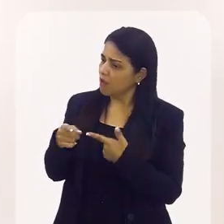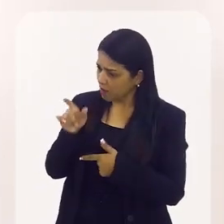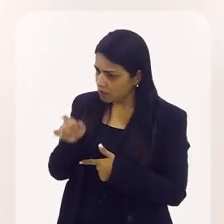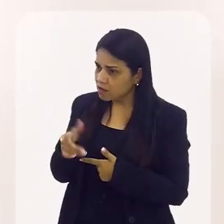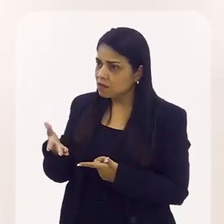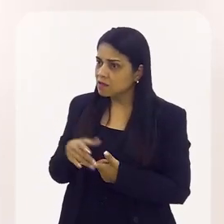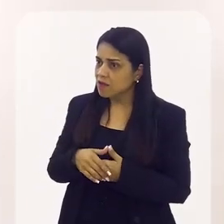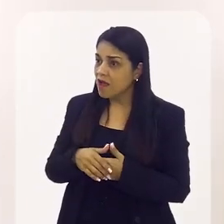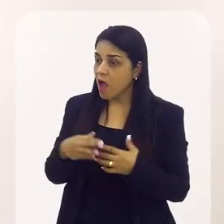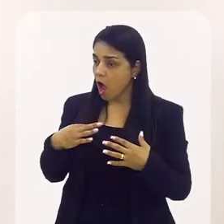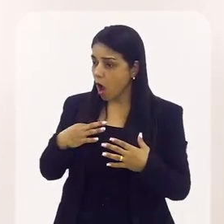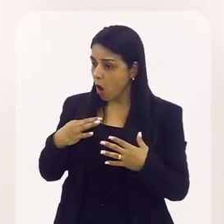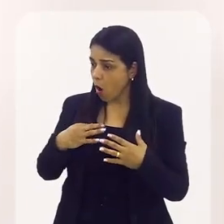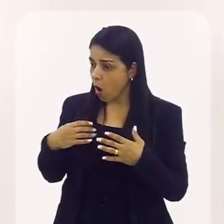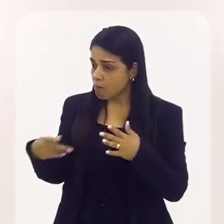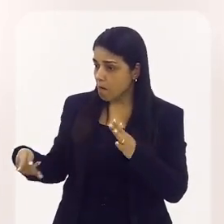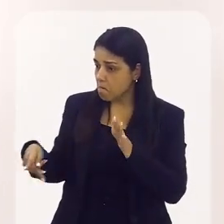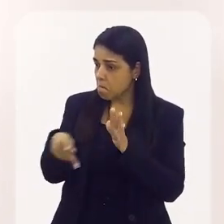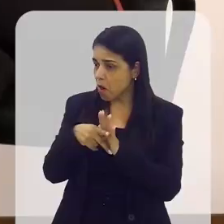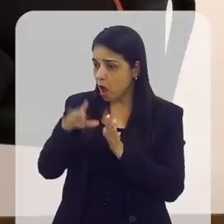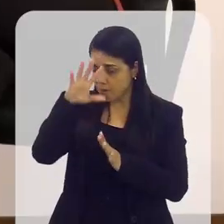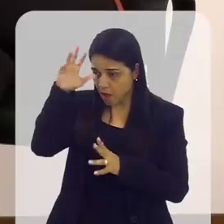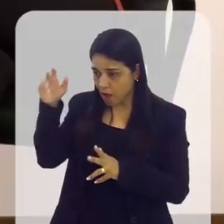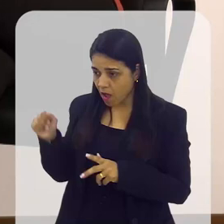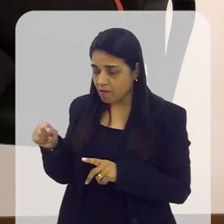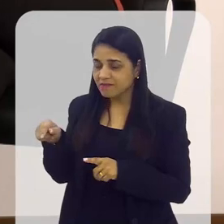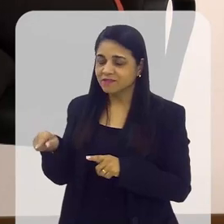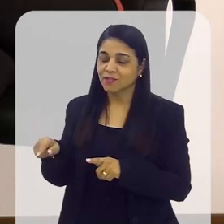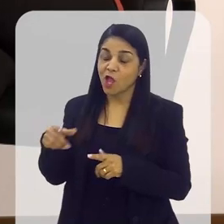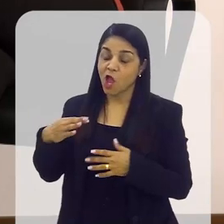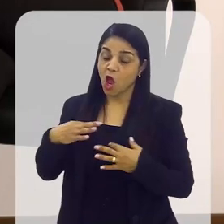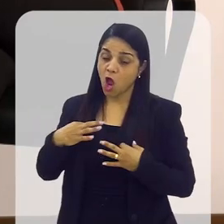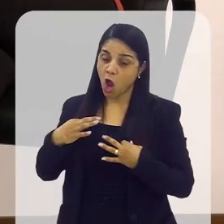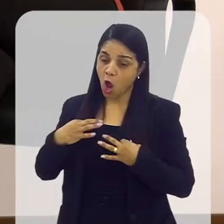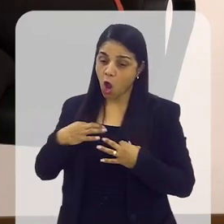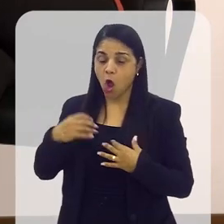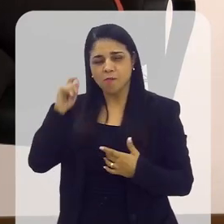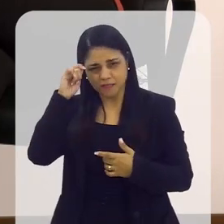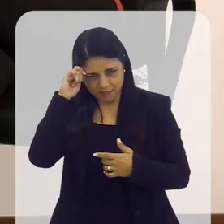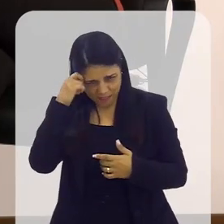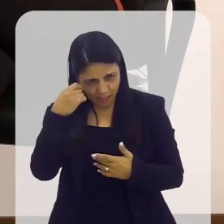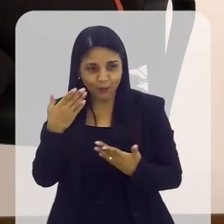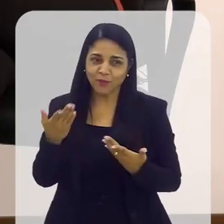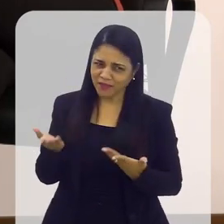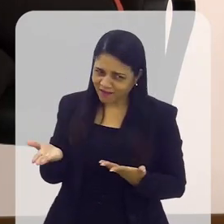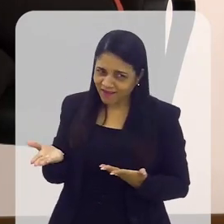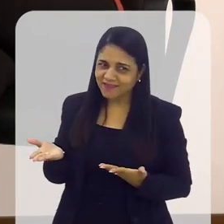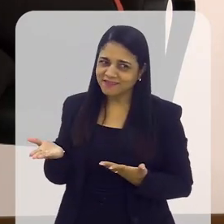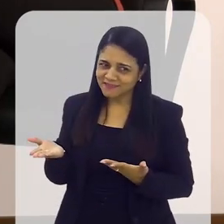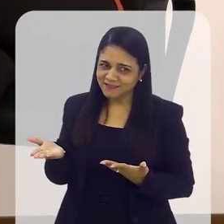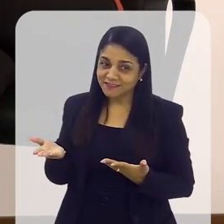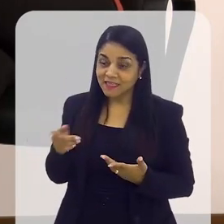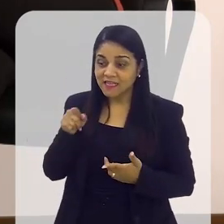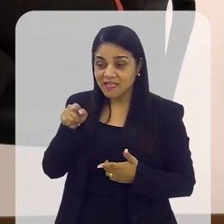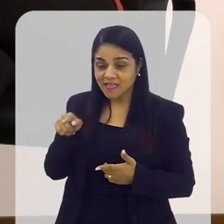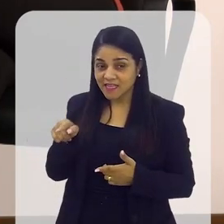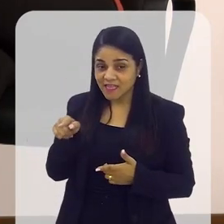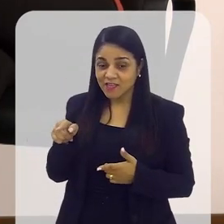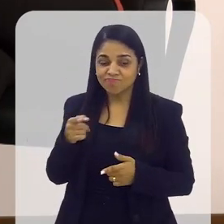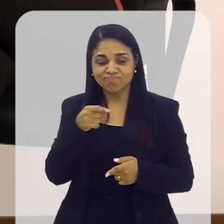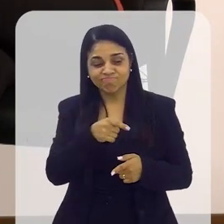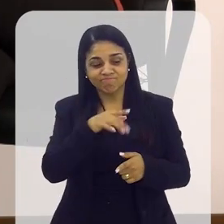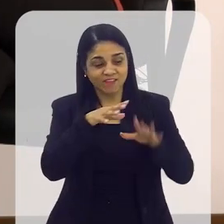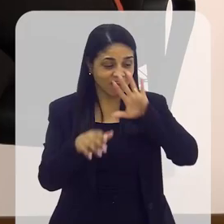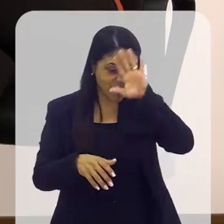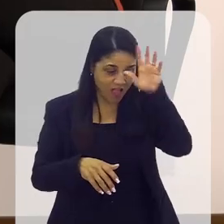ser ele? Ela falou, por causa da roupa e tal, a roupa é negro, né? Pois é, o de